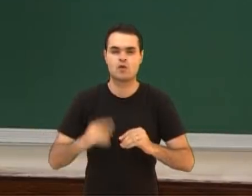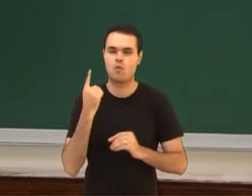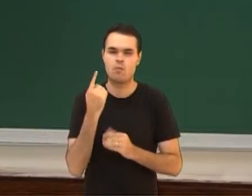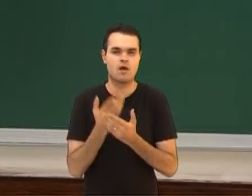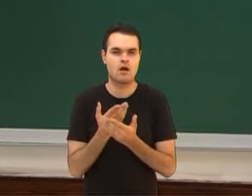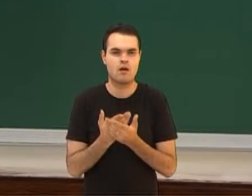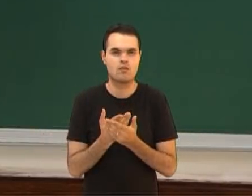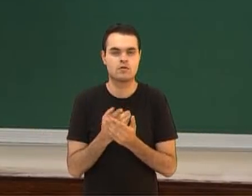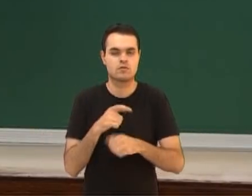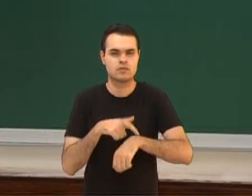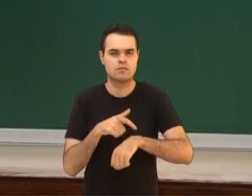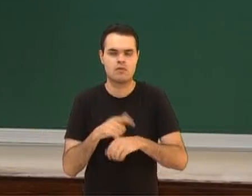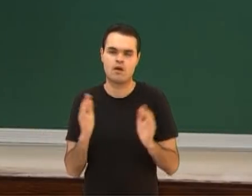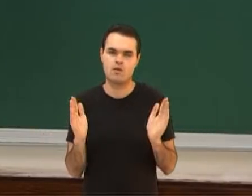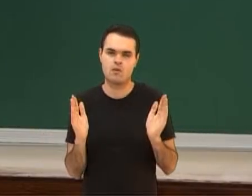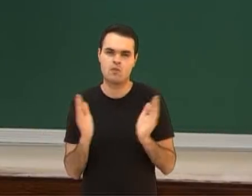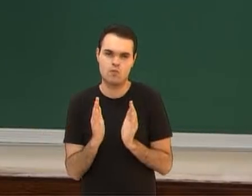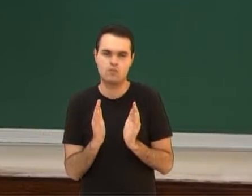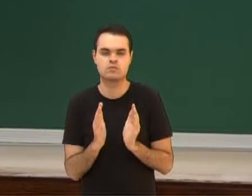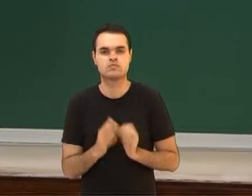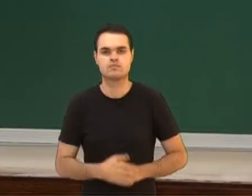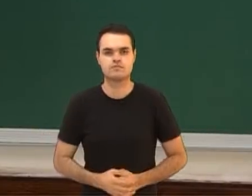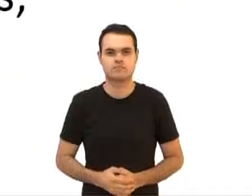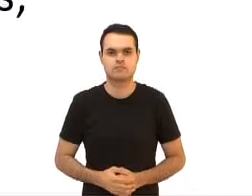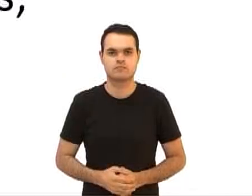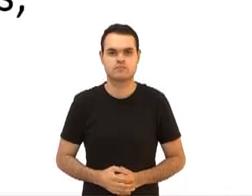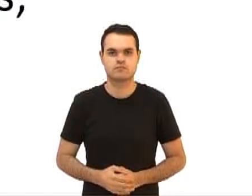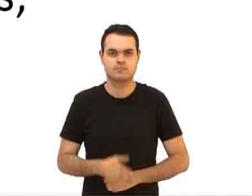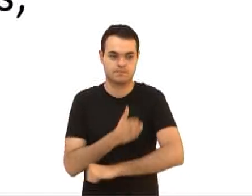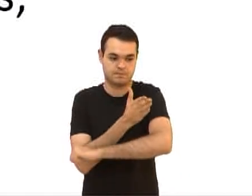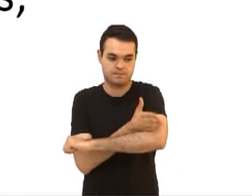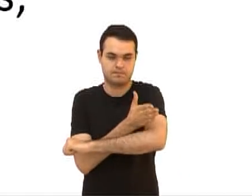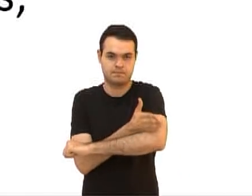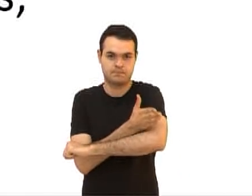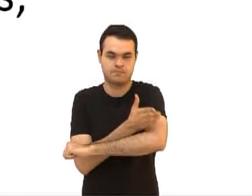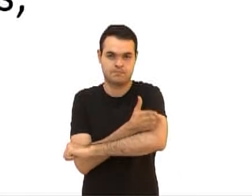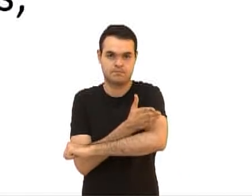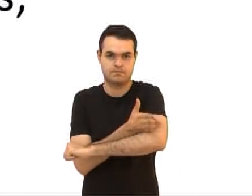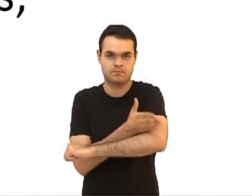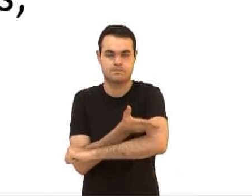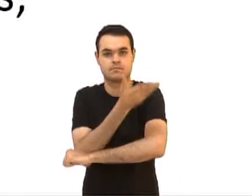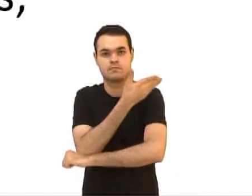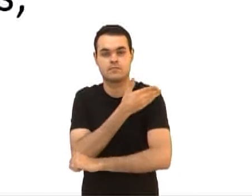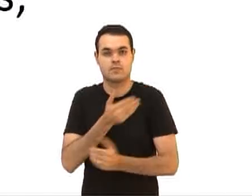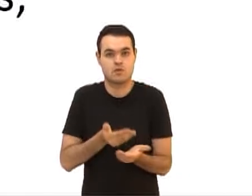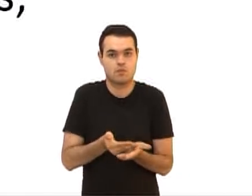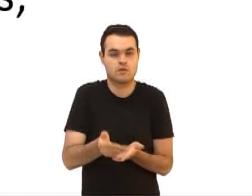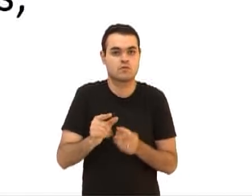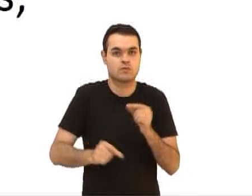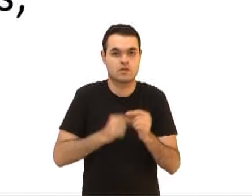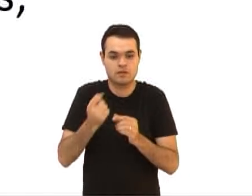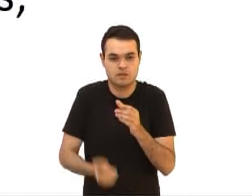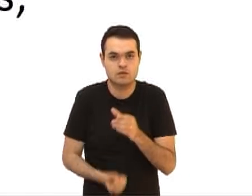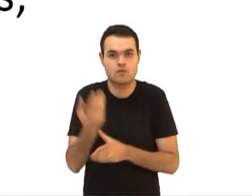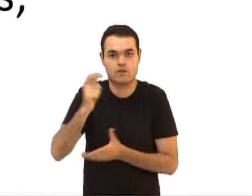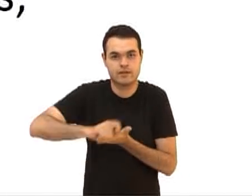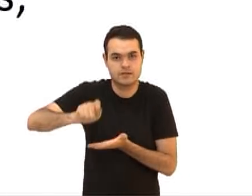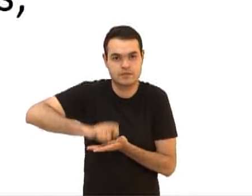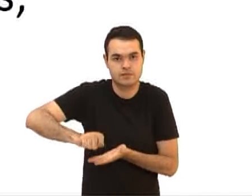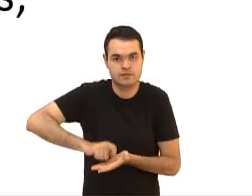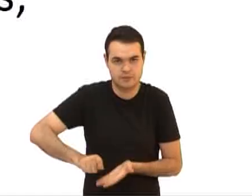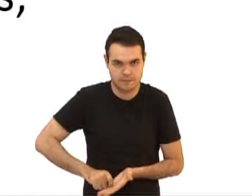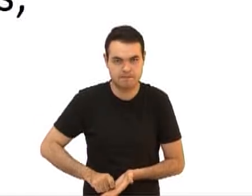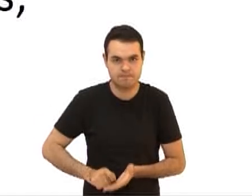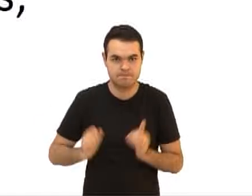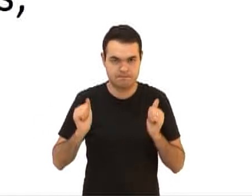né? Então vamos agilizando. Idade Antiga, período definido pela história que se inicia com o surgimento da escrita,